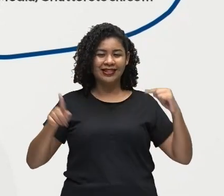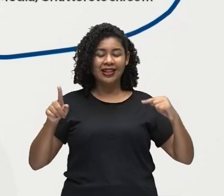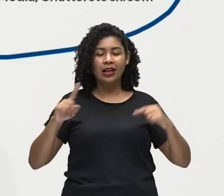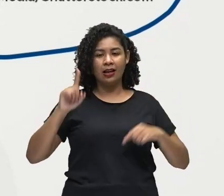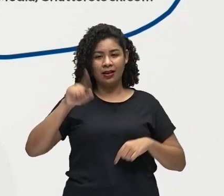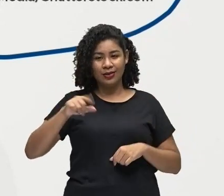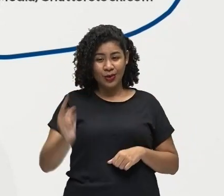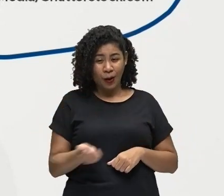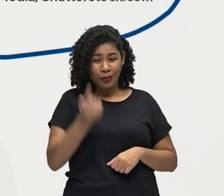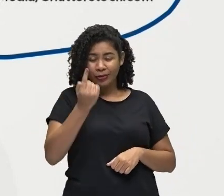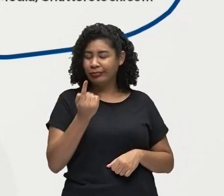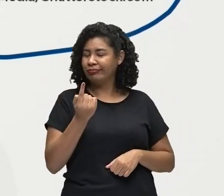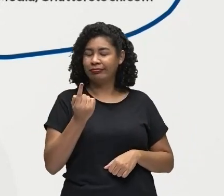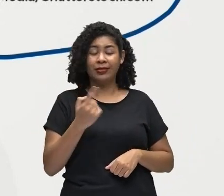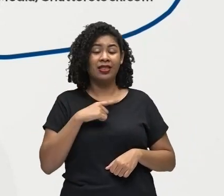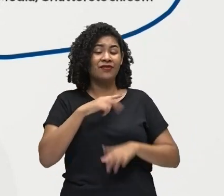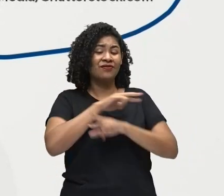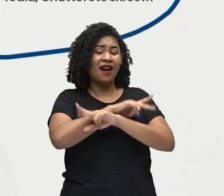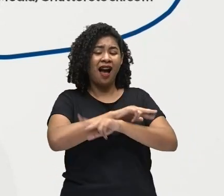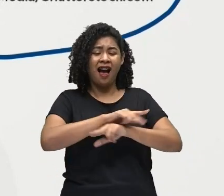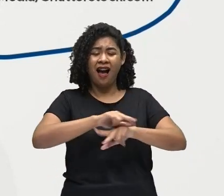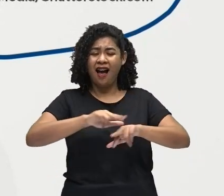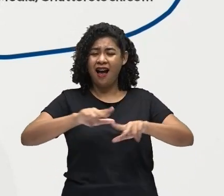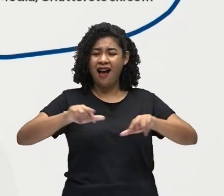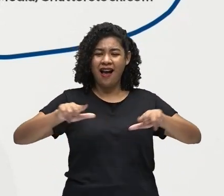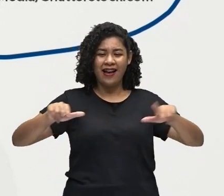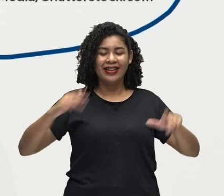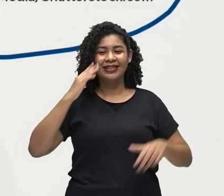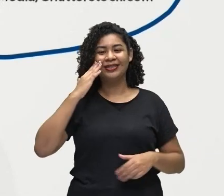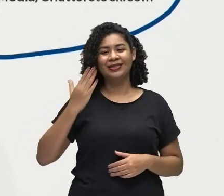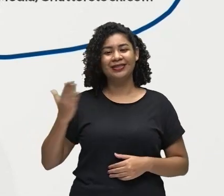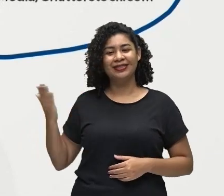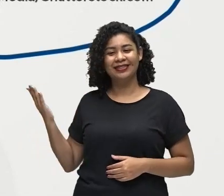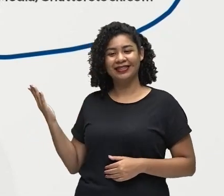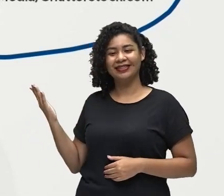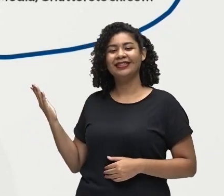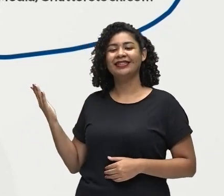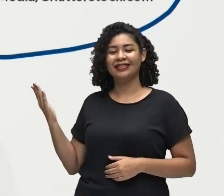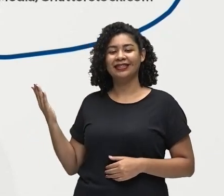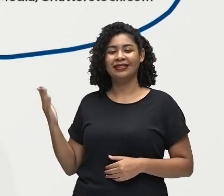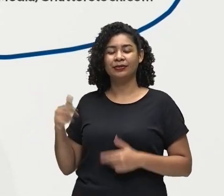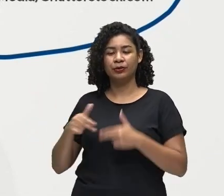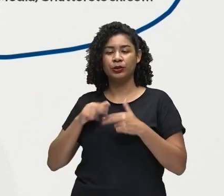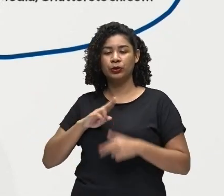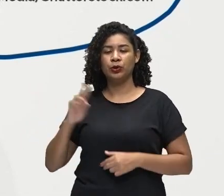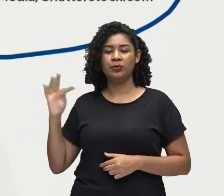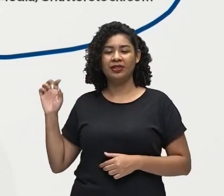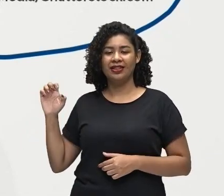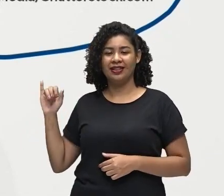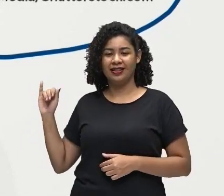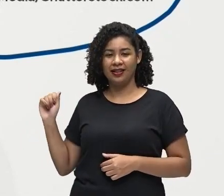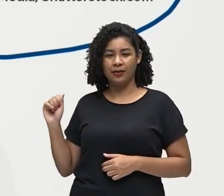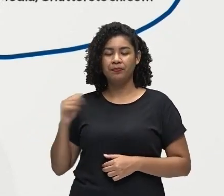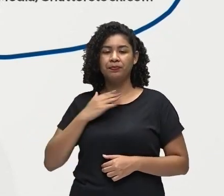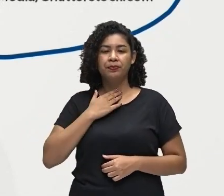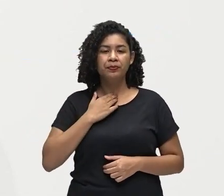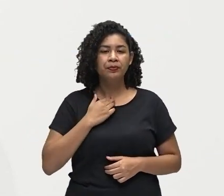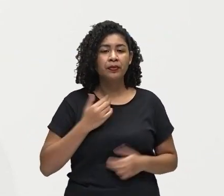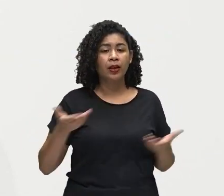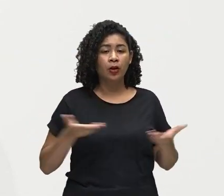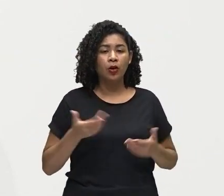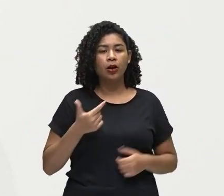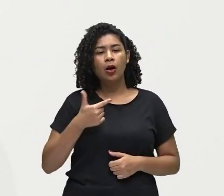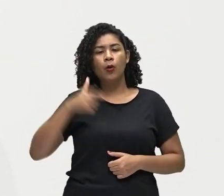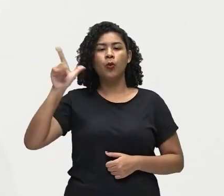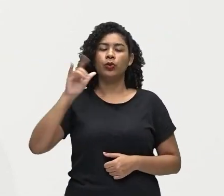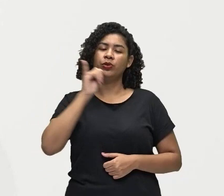cadeias alimentares, a gente tem várias delas. No caso aí nós temos as teias alimentares. Na próxima imagem, outro exemplo. Outras